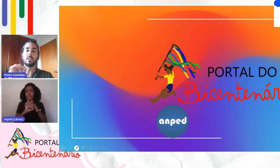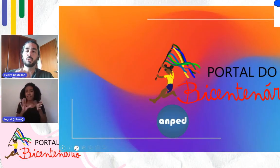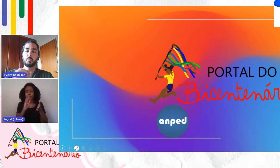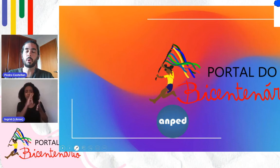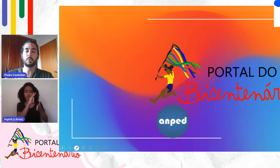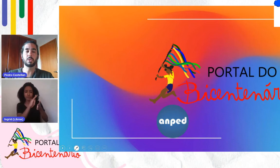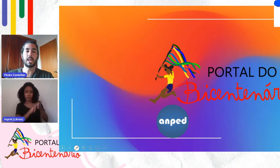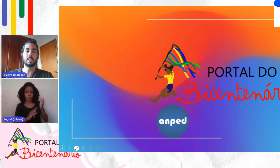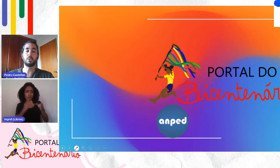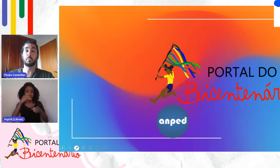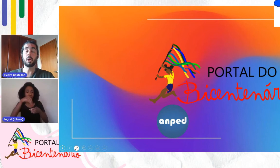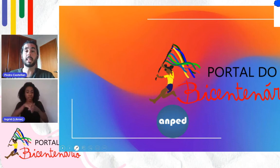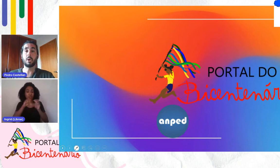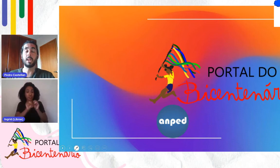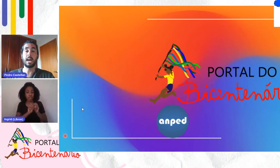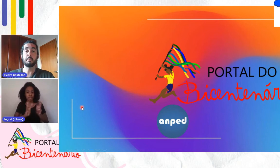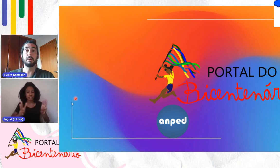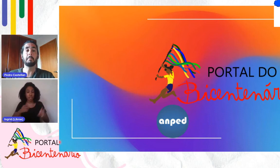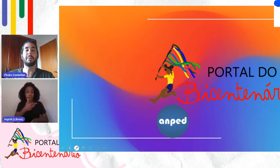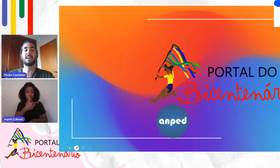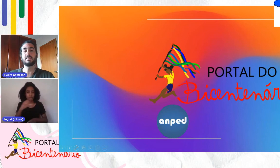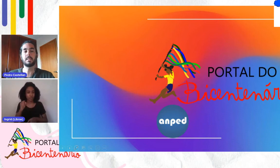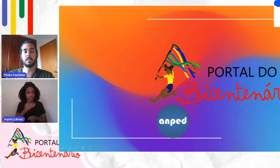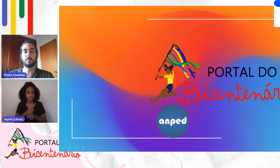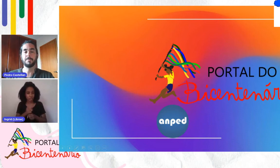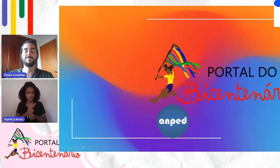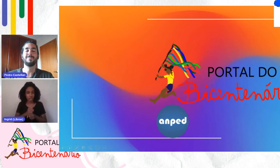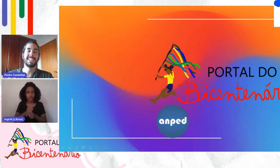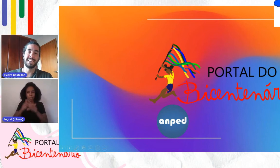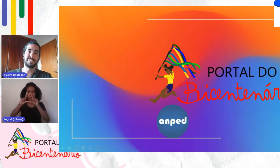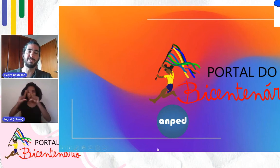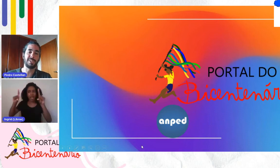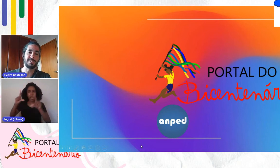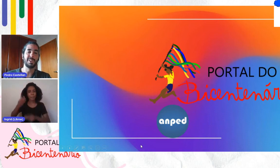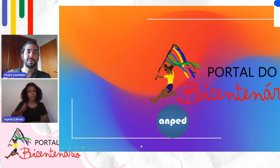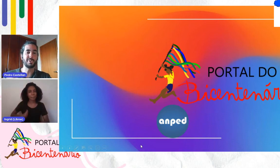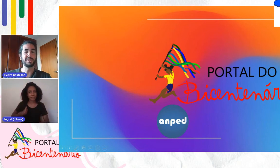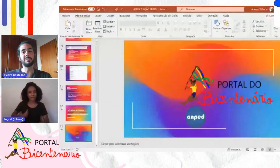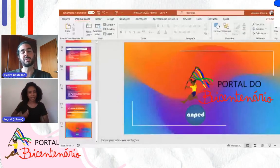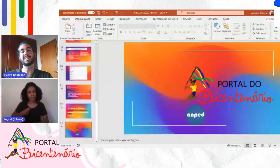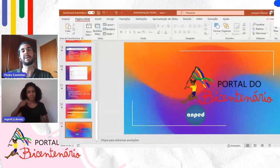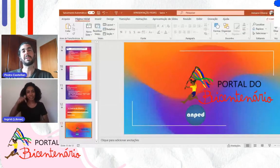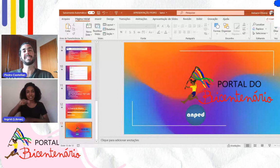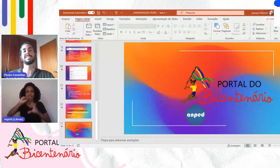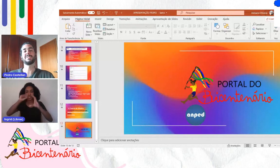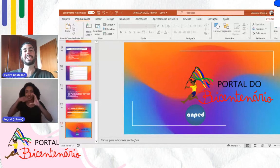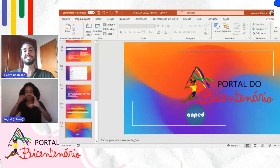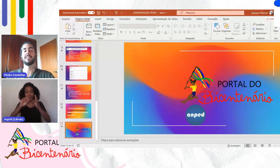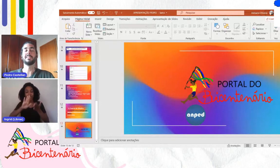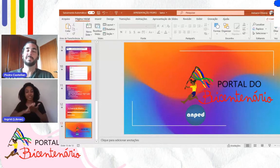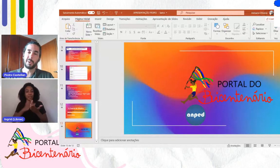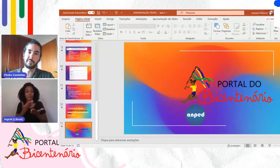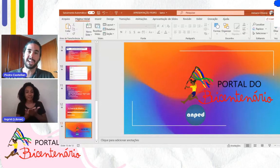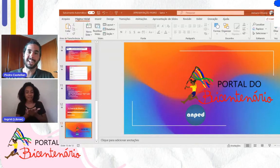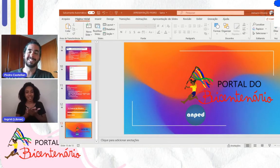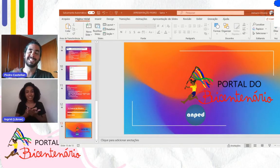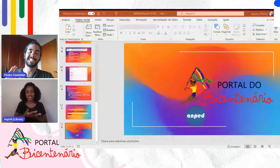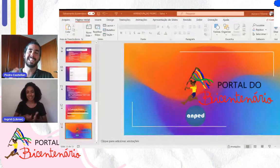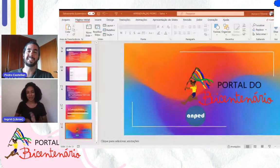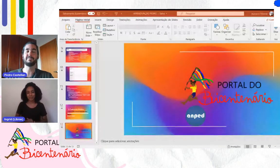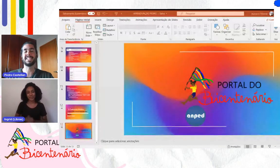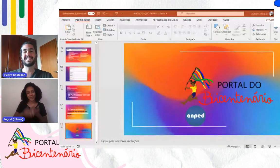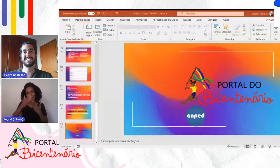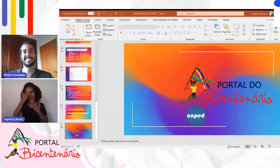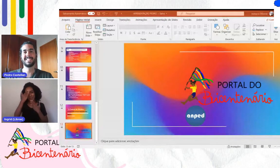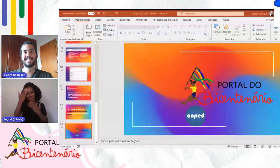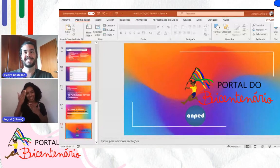dentro do próprio site do portal na aba Participe. Nesse vídeo, contamos com a interpretação da Ingrid. Obrigado